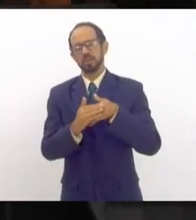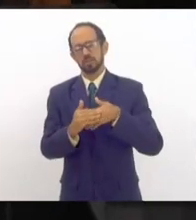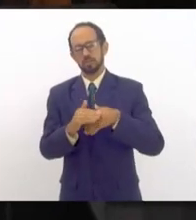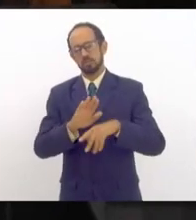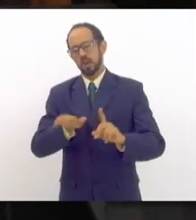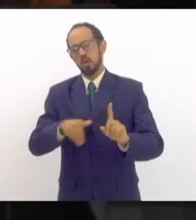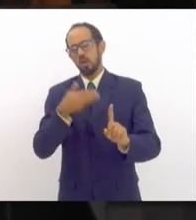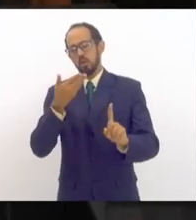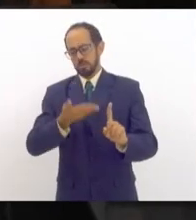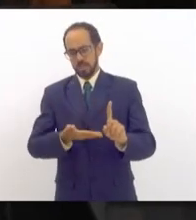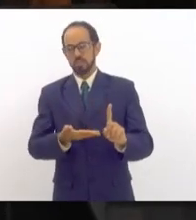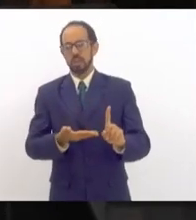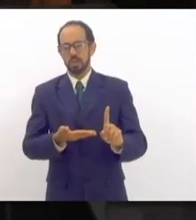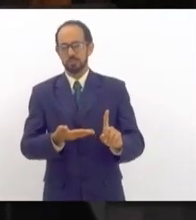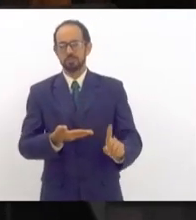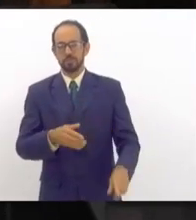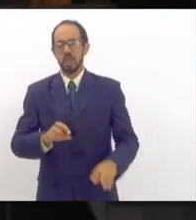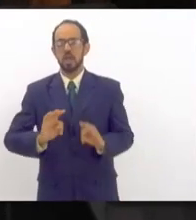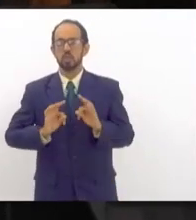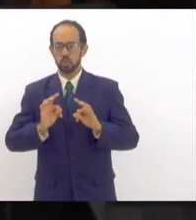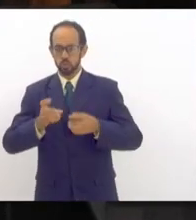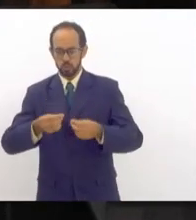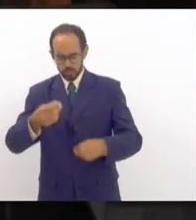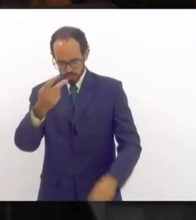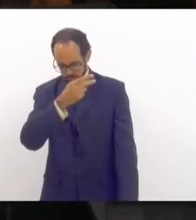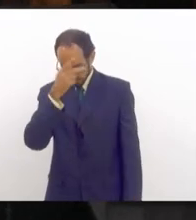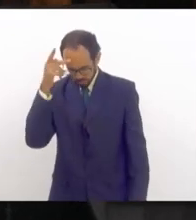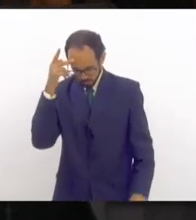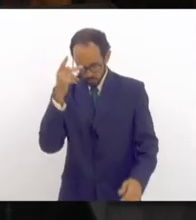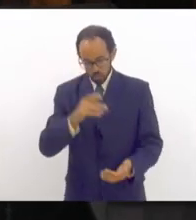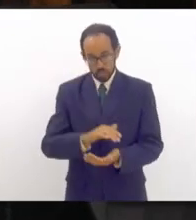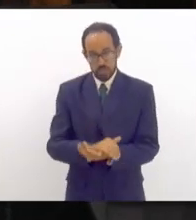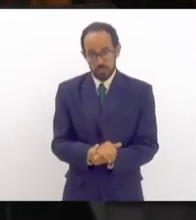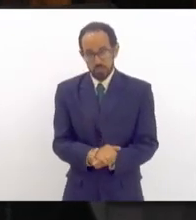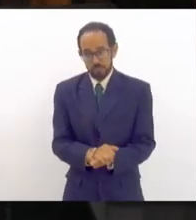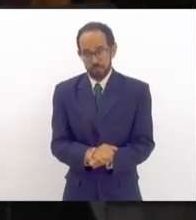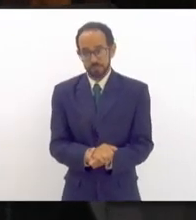homenagear todas essas pessoas que